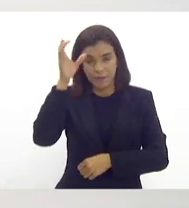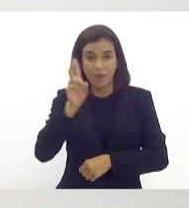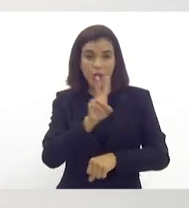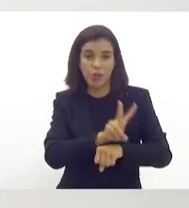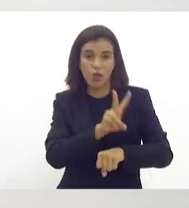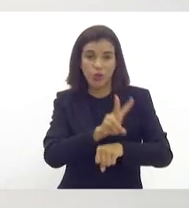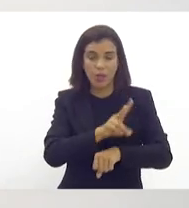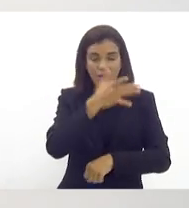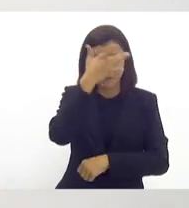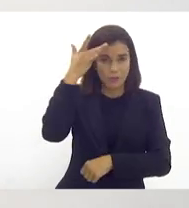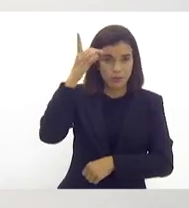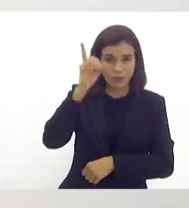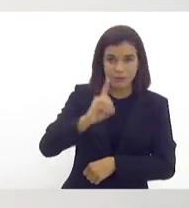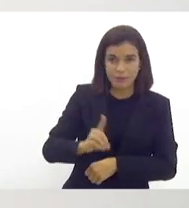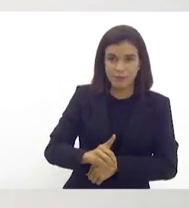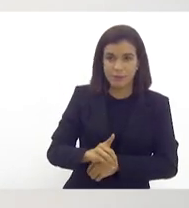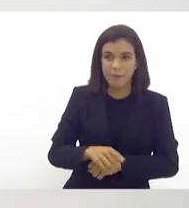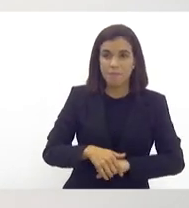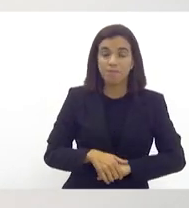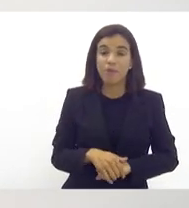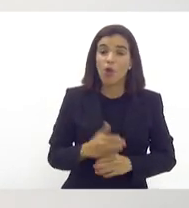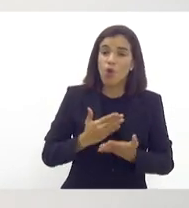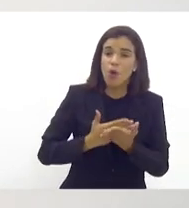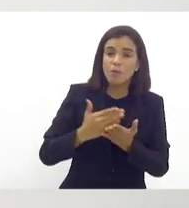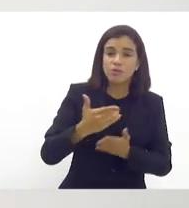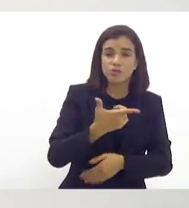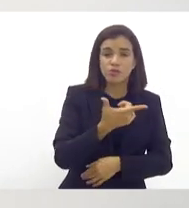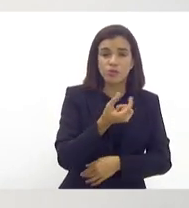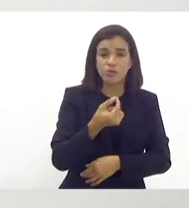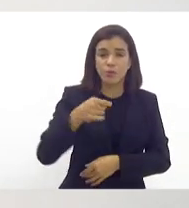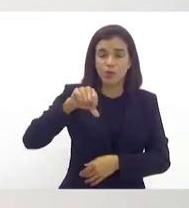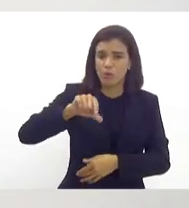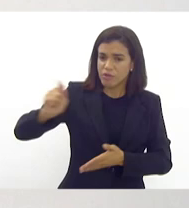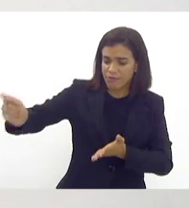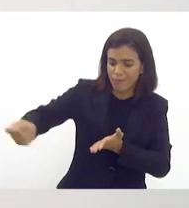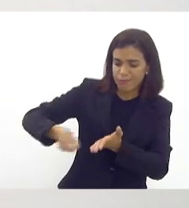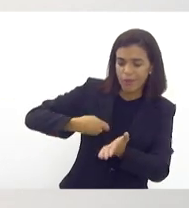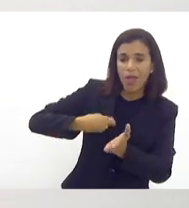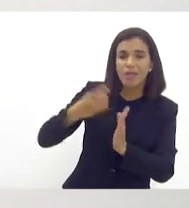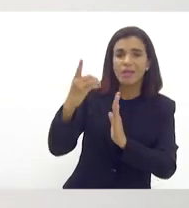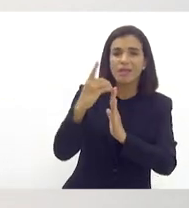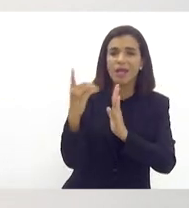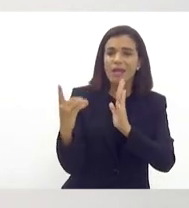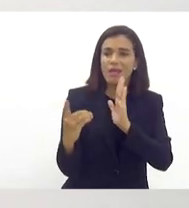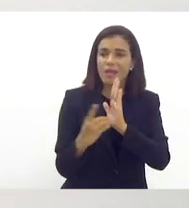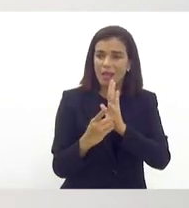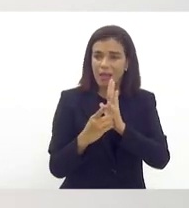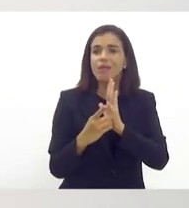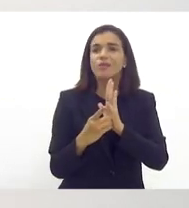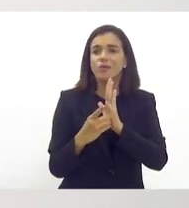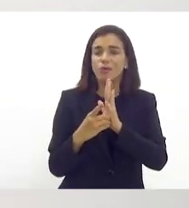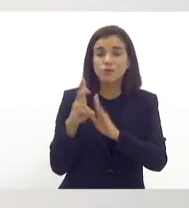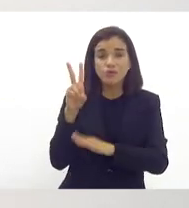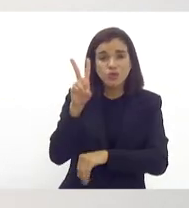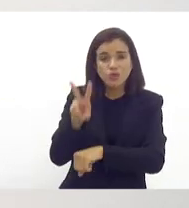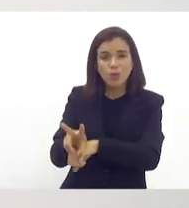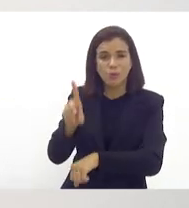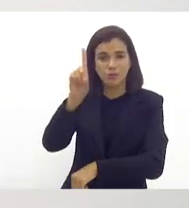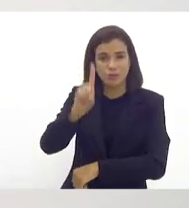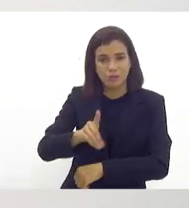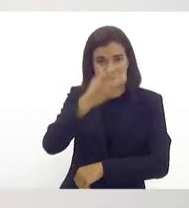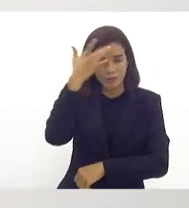deficiência eu poderia citar aqui que desde 2009 já foi ratificado por um decreto a convenção sobre direito das pessoas com